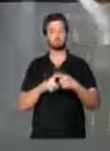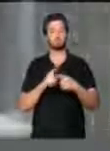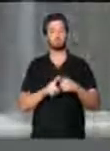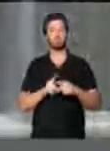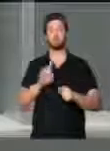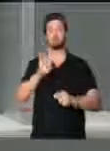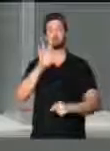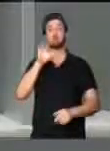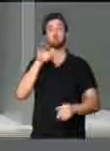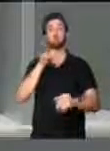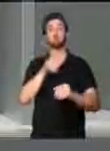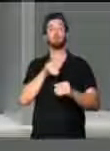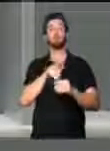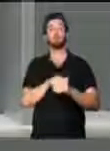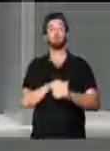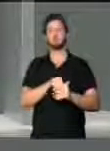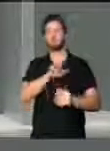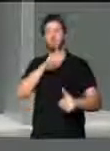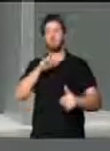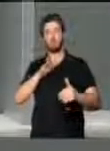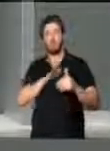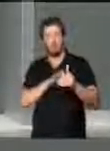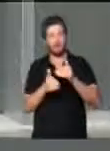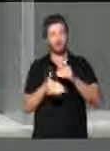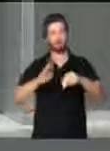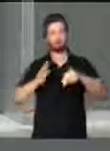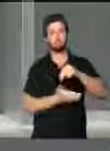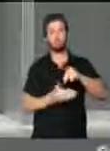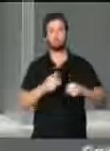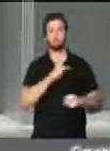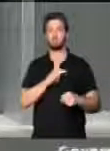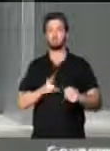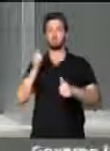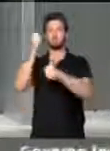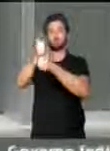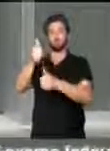somente o voto e não um atalho deve levar o presidente à República. É isso aí, ó.